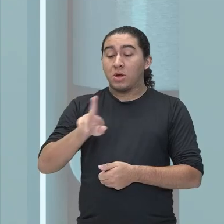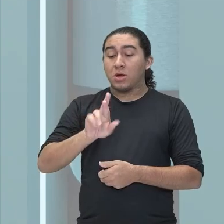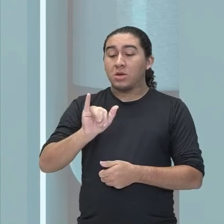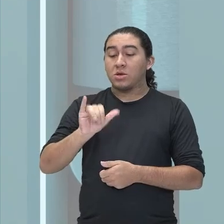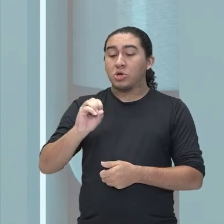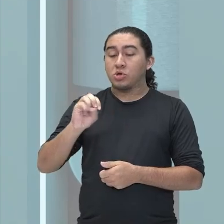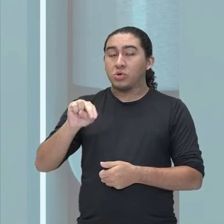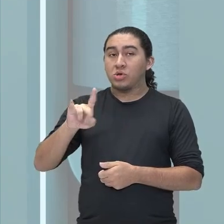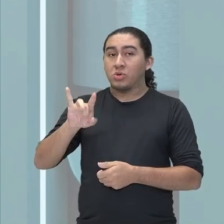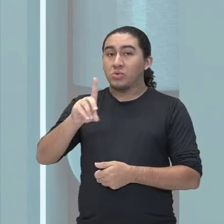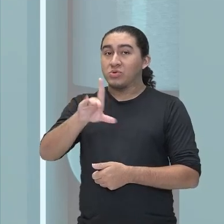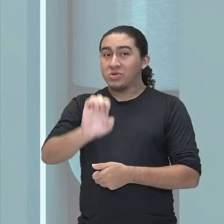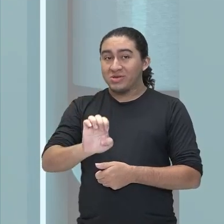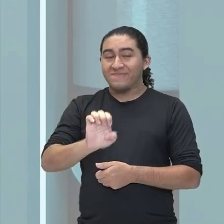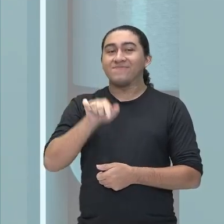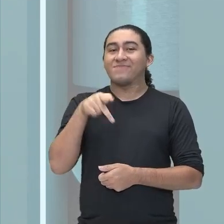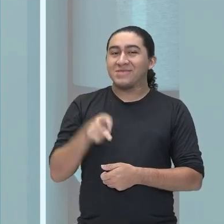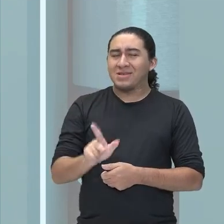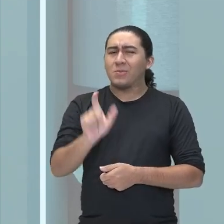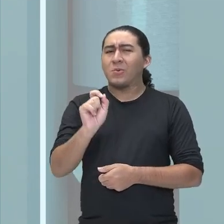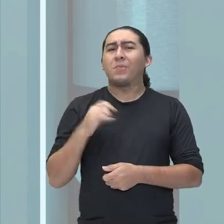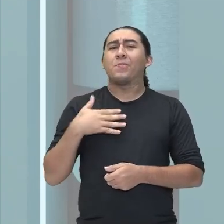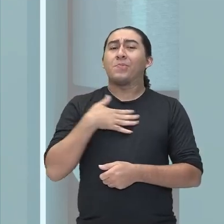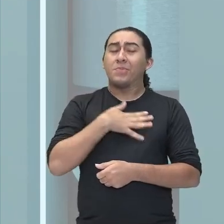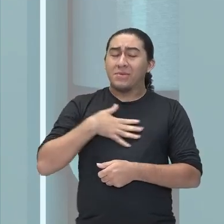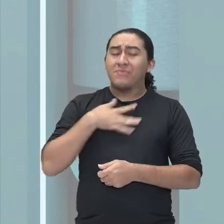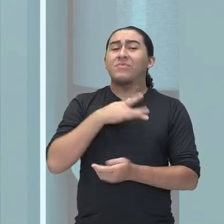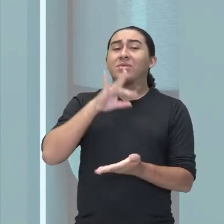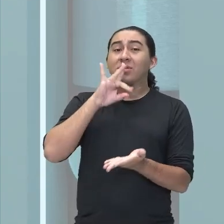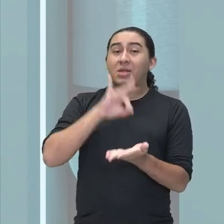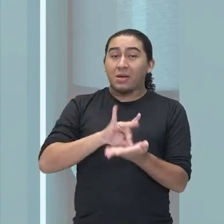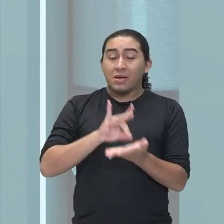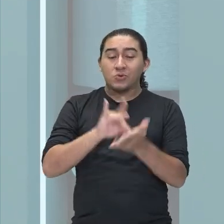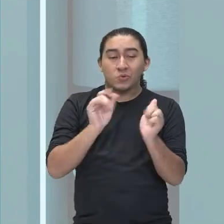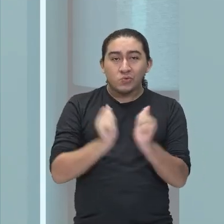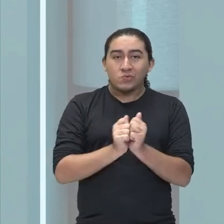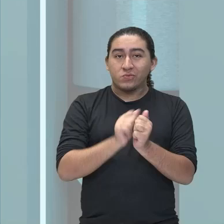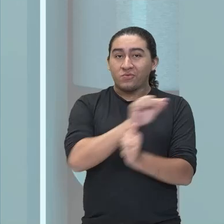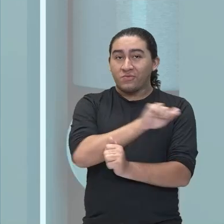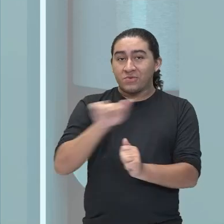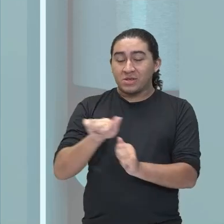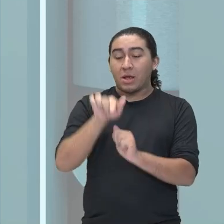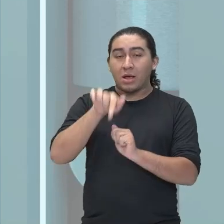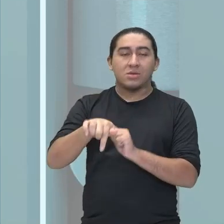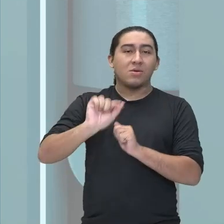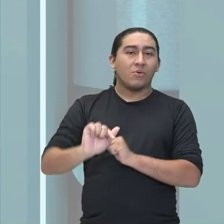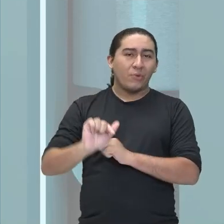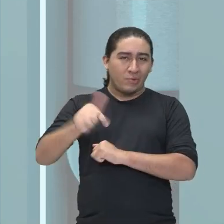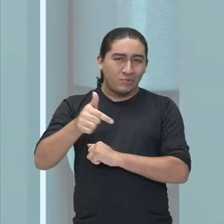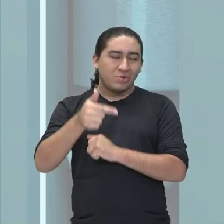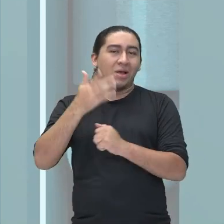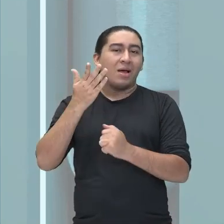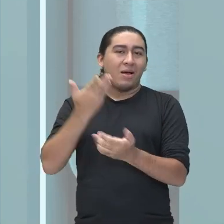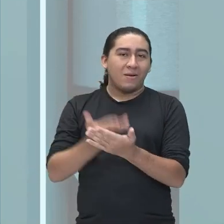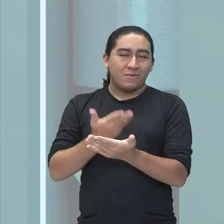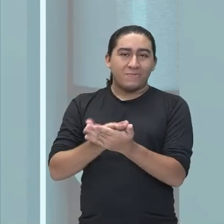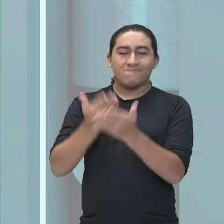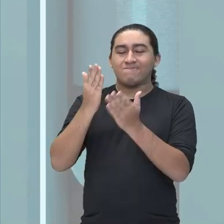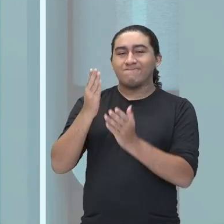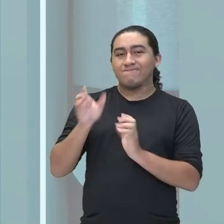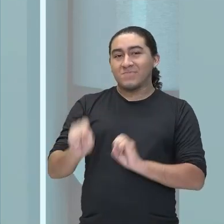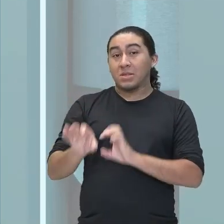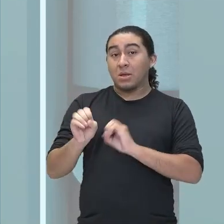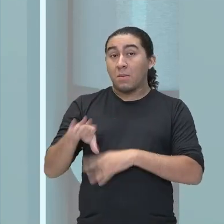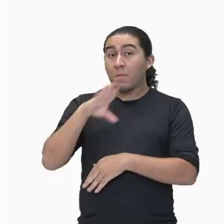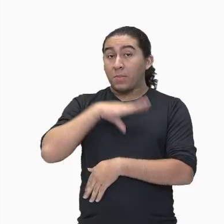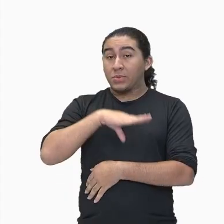Risonilde Araújo e é sempre muito bom, né, ter a presença de vocês para mais uma aula de língua portuguesa.